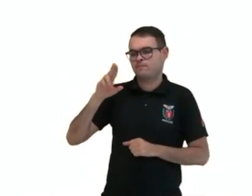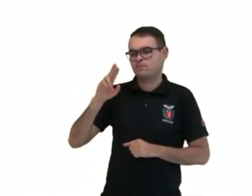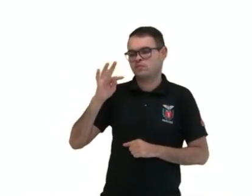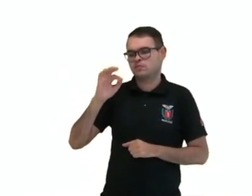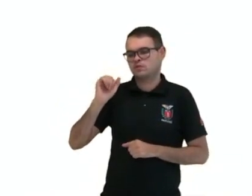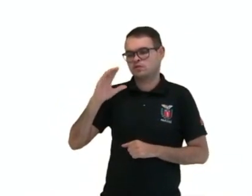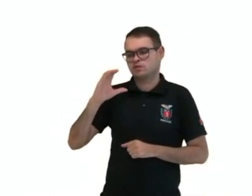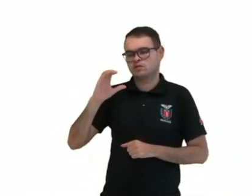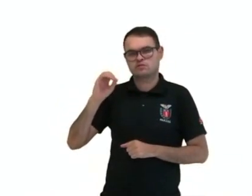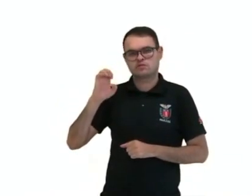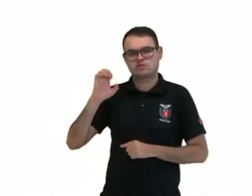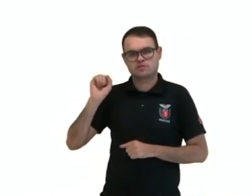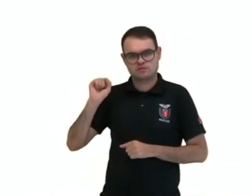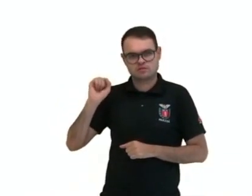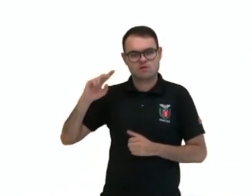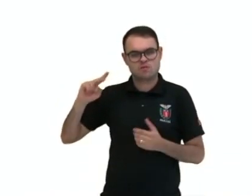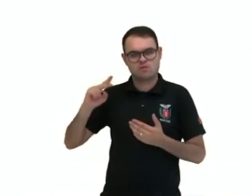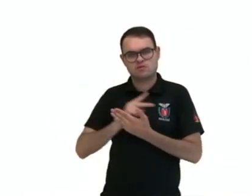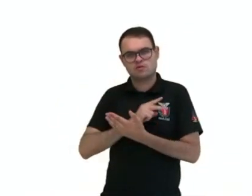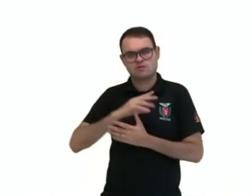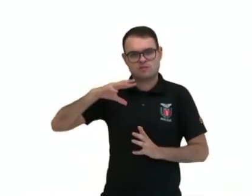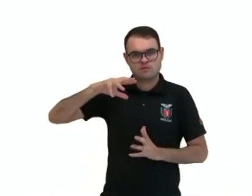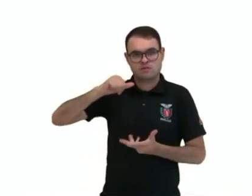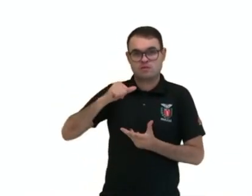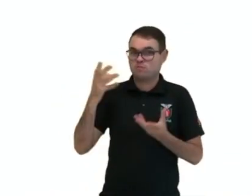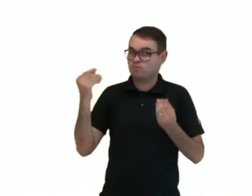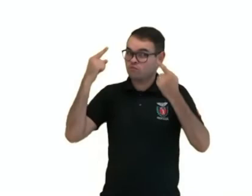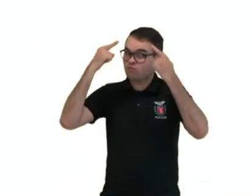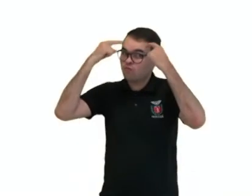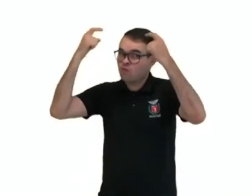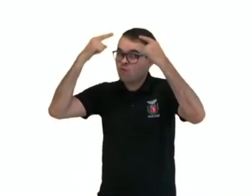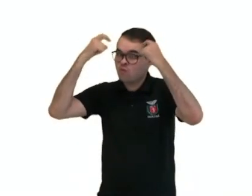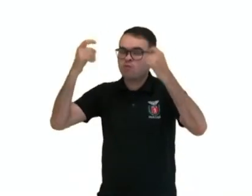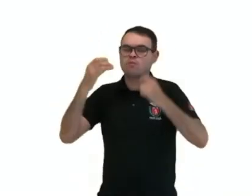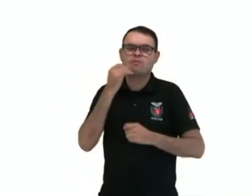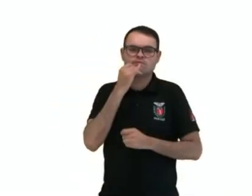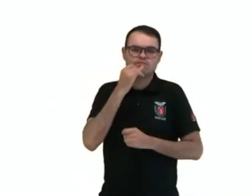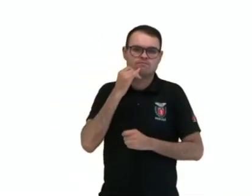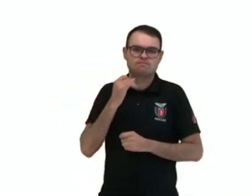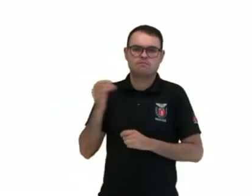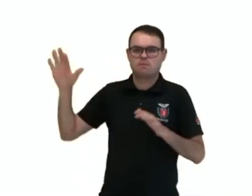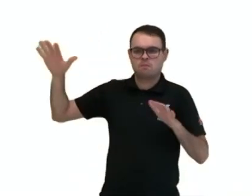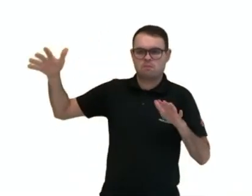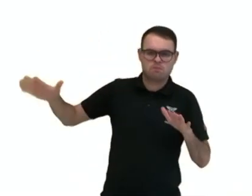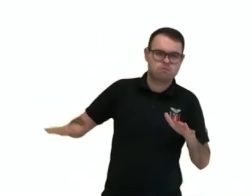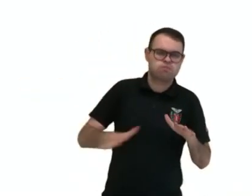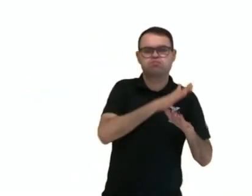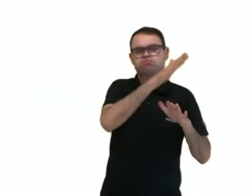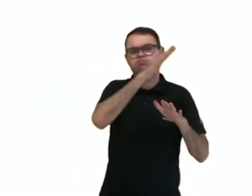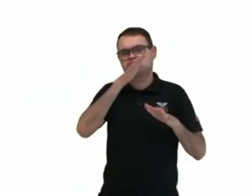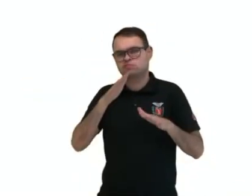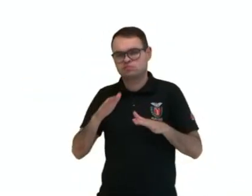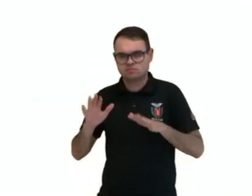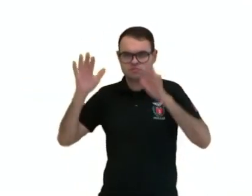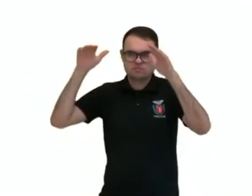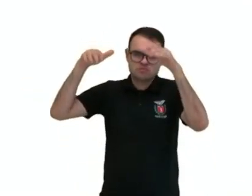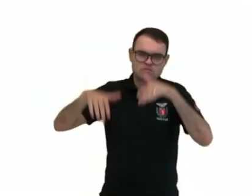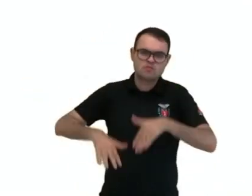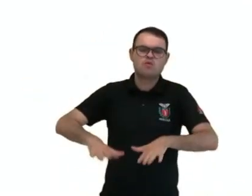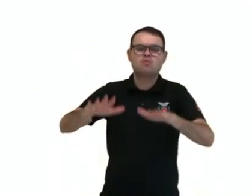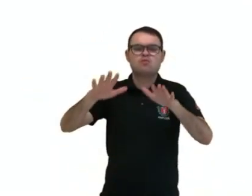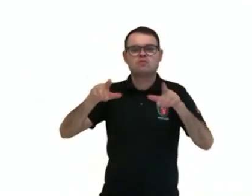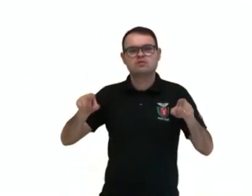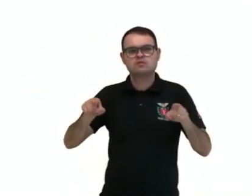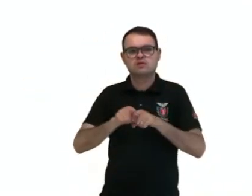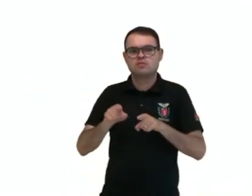modificações aconteceram no planeta. Muitas violentas, como o tsunami que nós vimos no início da aula